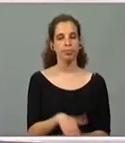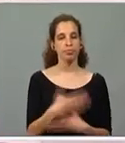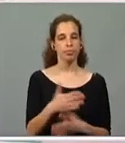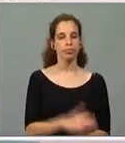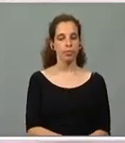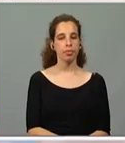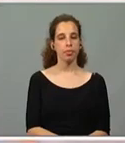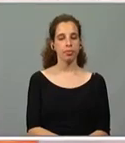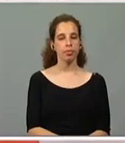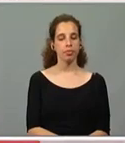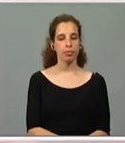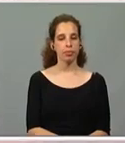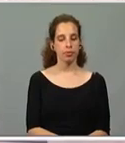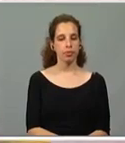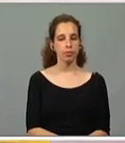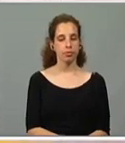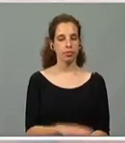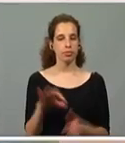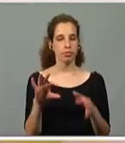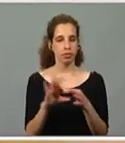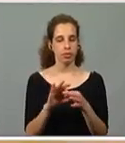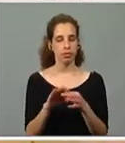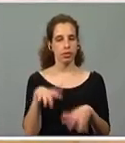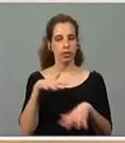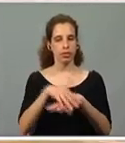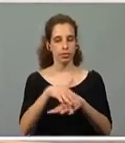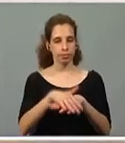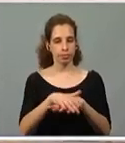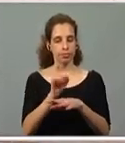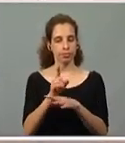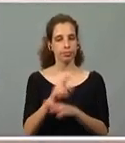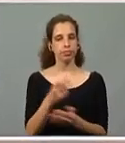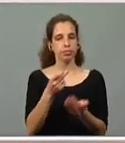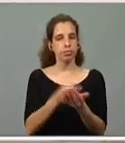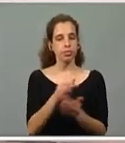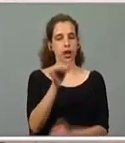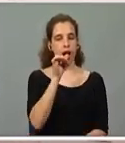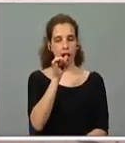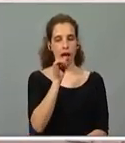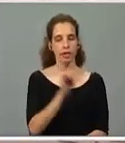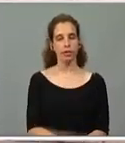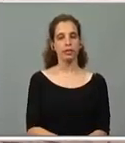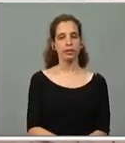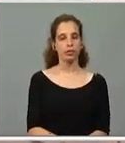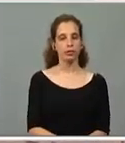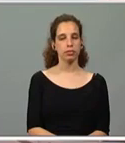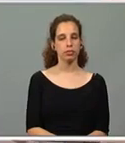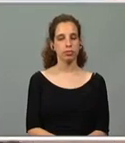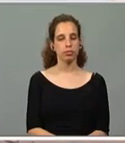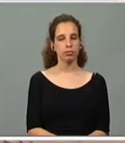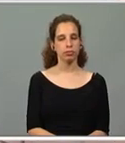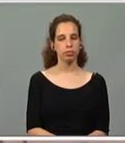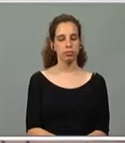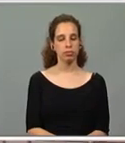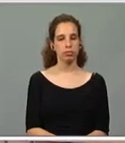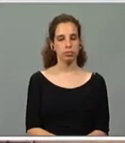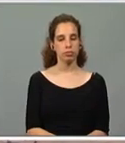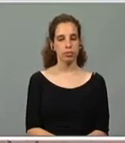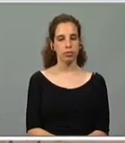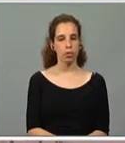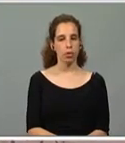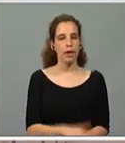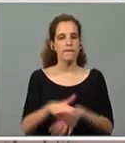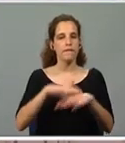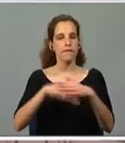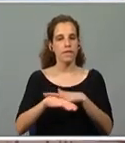a propósito de filtrar aqui esta amostra de água, trouxe-vos o que será feito